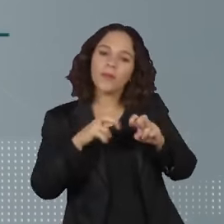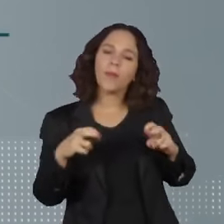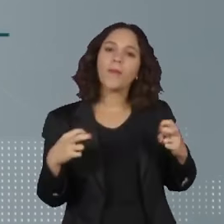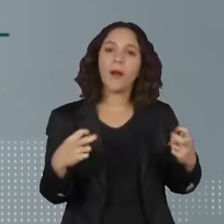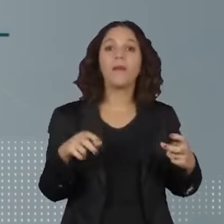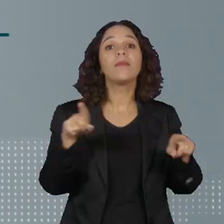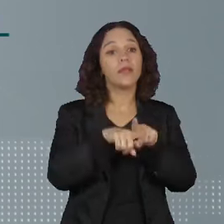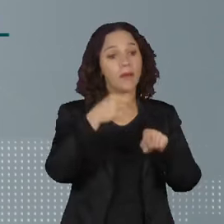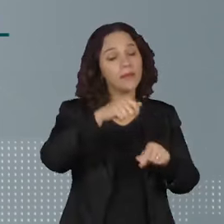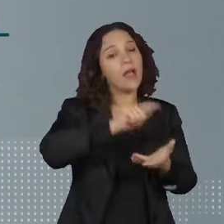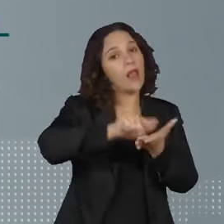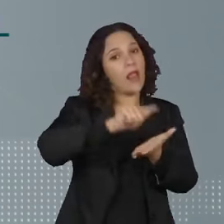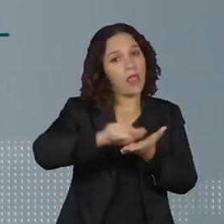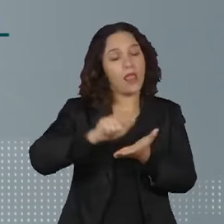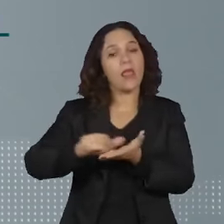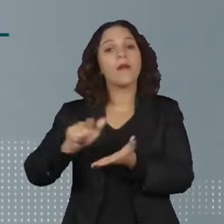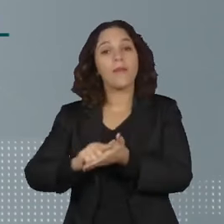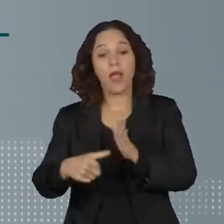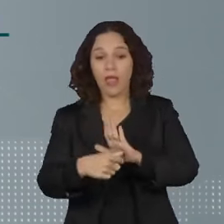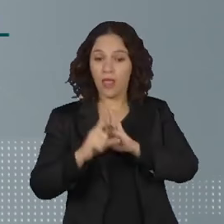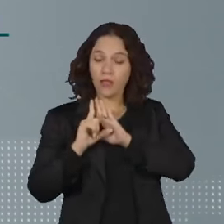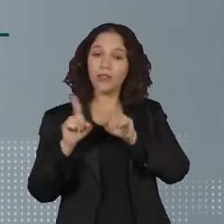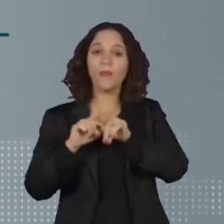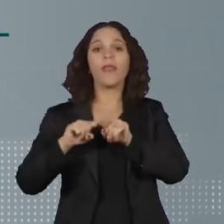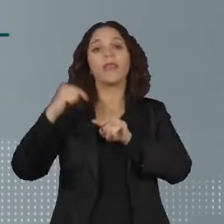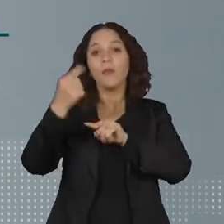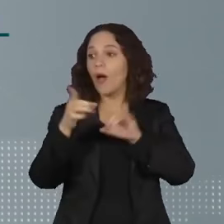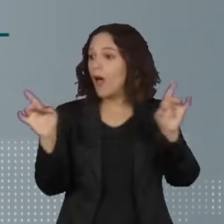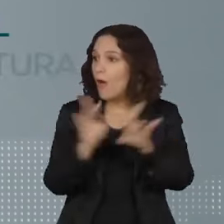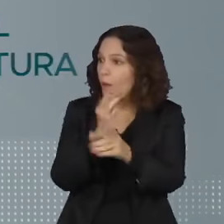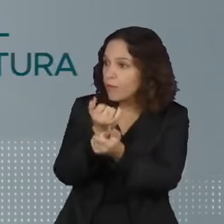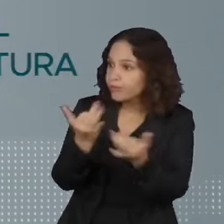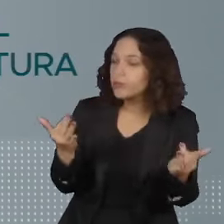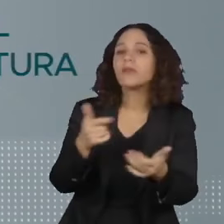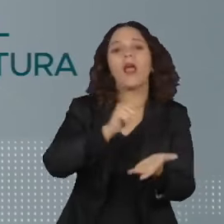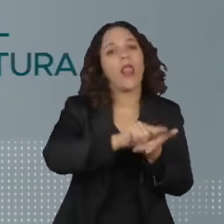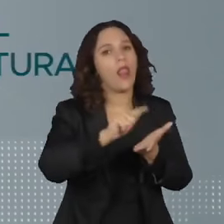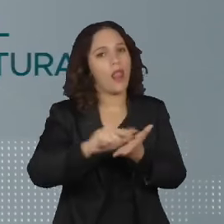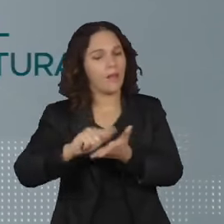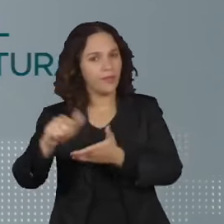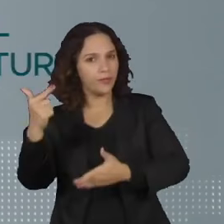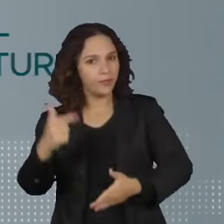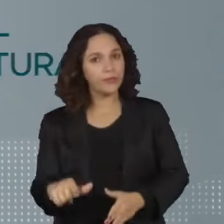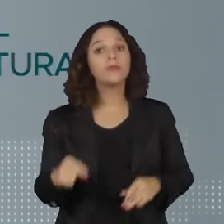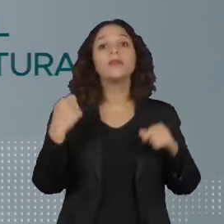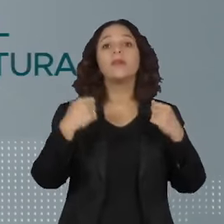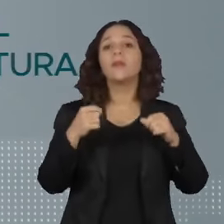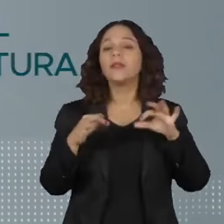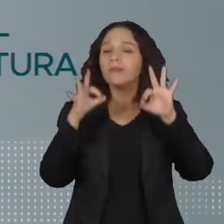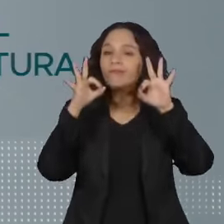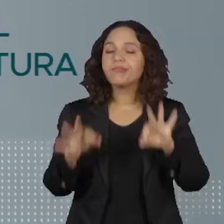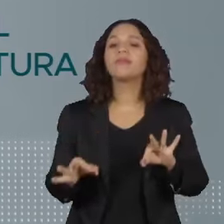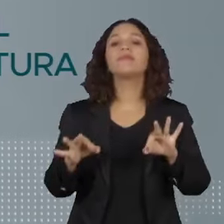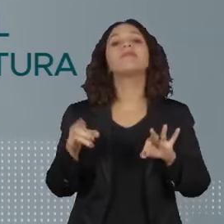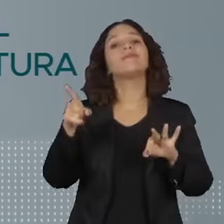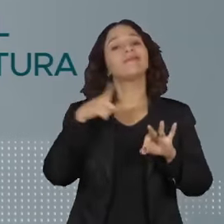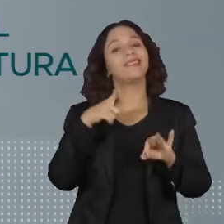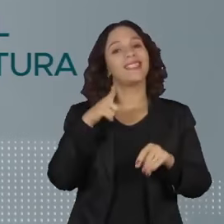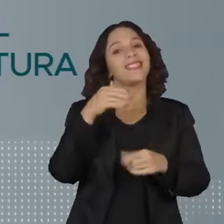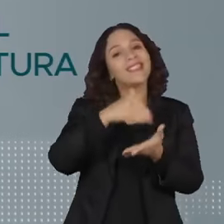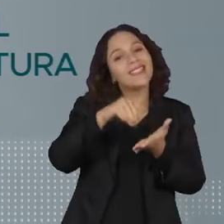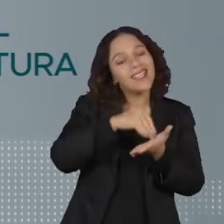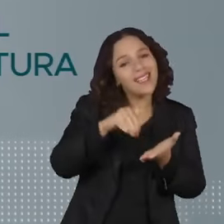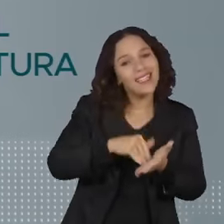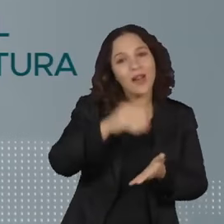fazer a limpeza pública do local antes e depois da distribuição Além disso precisam estar devidamente autorizadas pela Secretaria